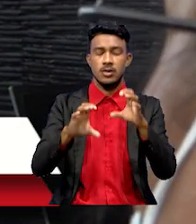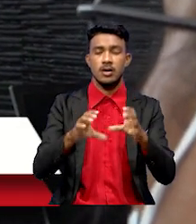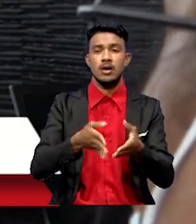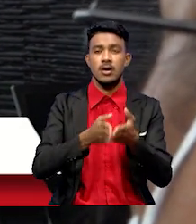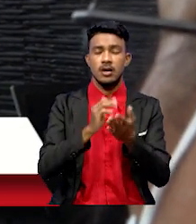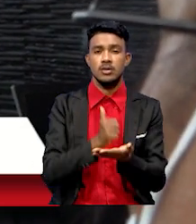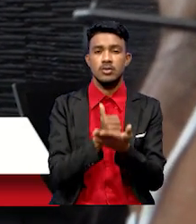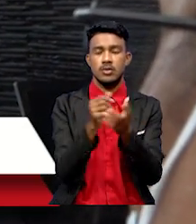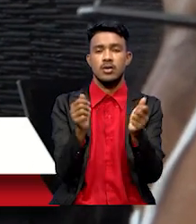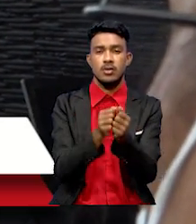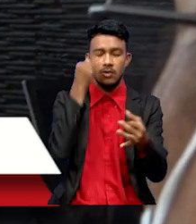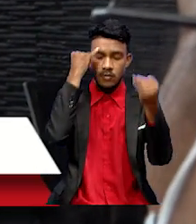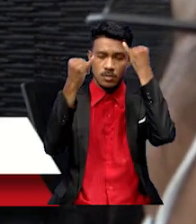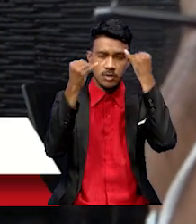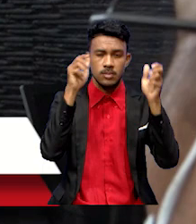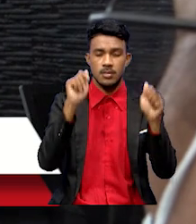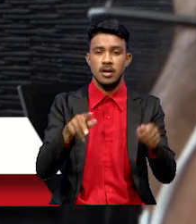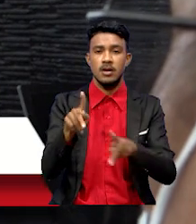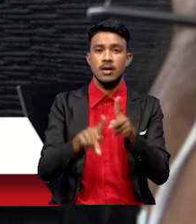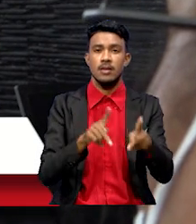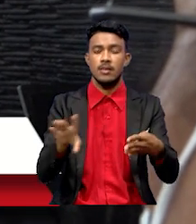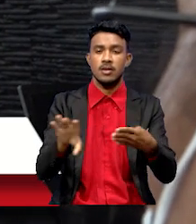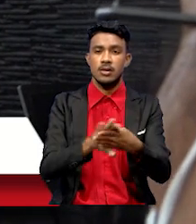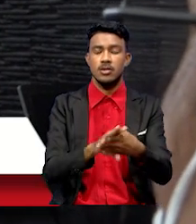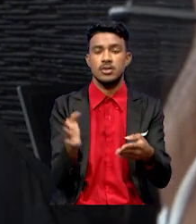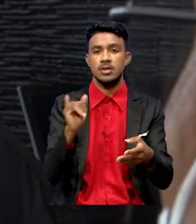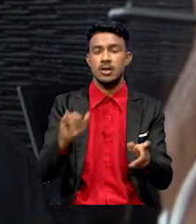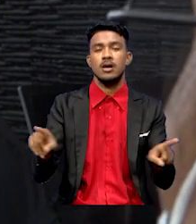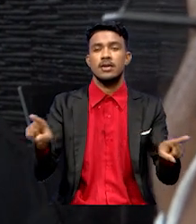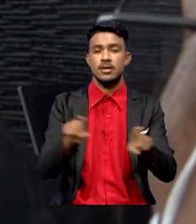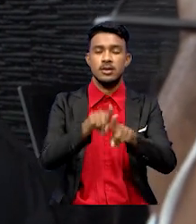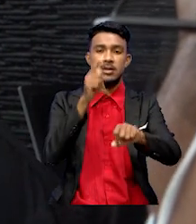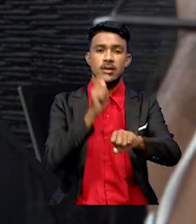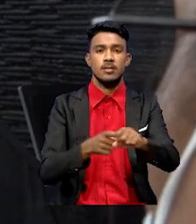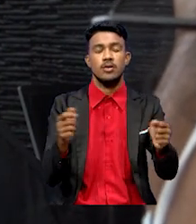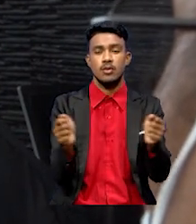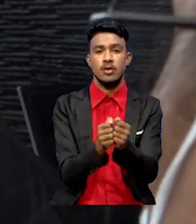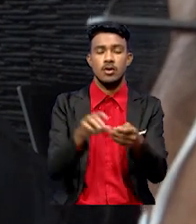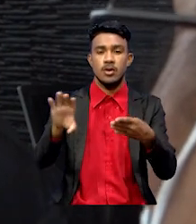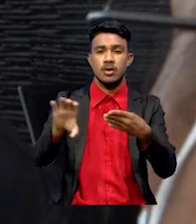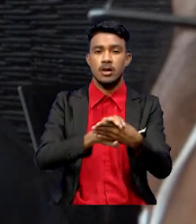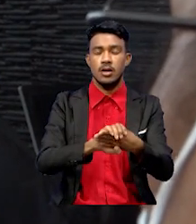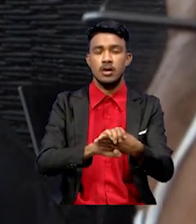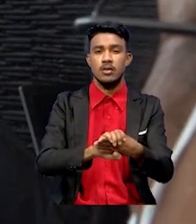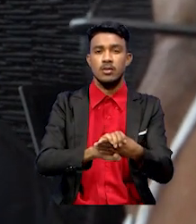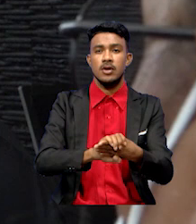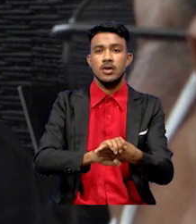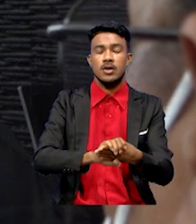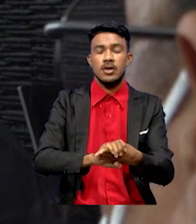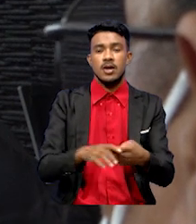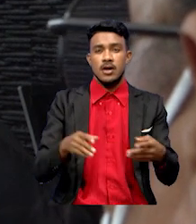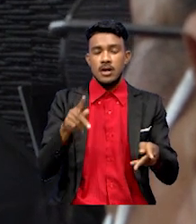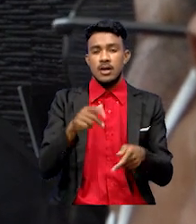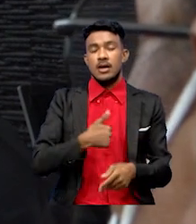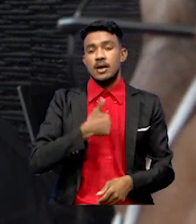informação, a tu e também minha cidadão eleitor ser, mas neste momento, ho kartau eleitor unidade geográfica e di jagnenia suku di